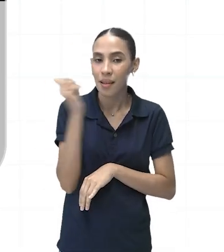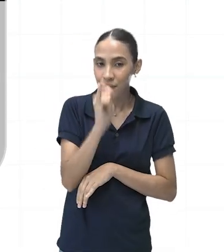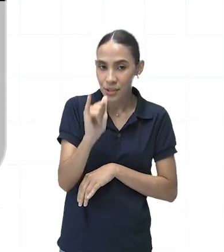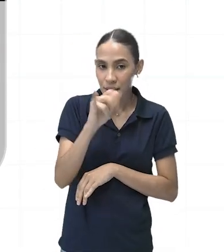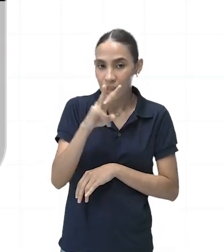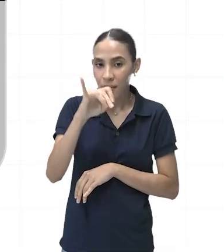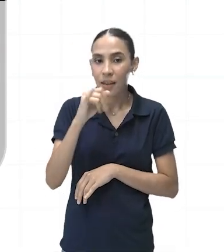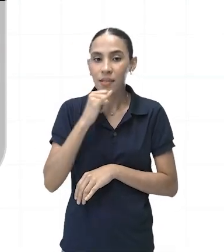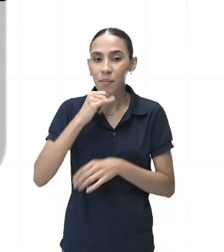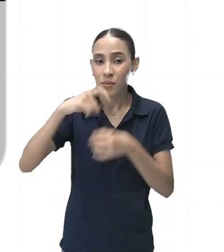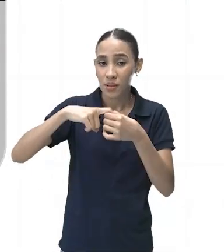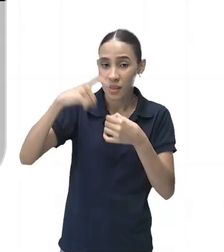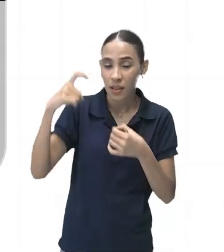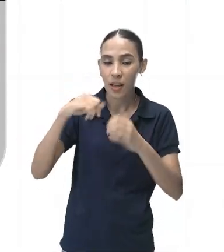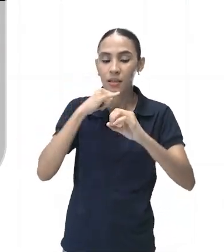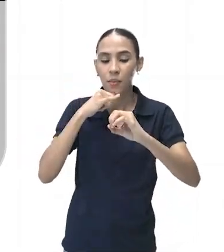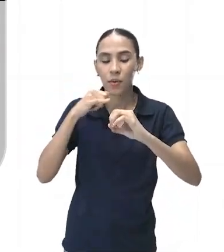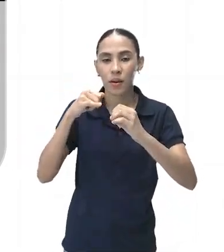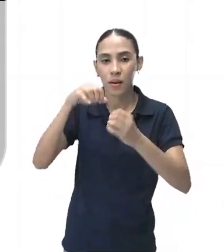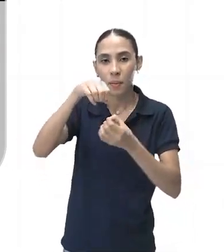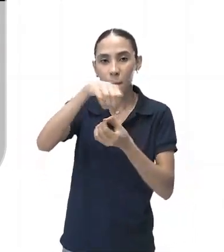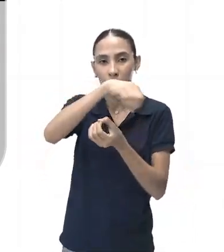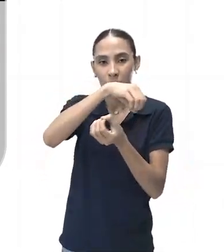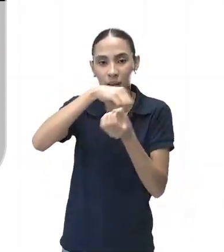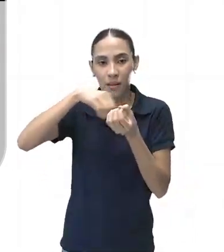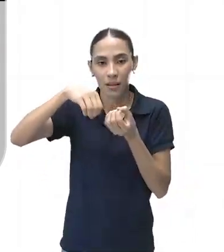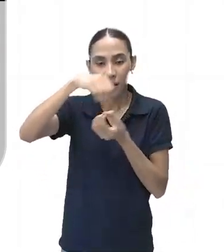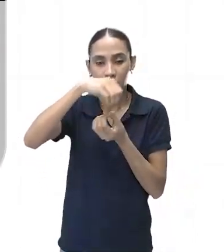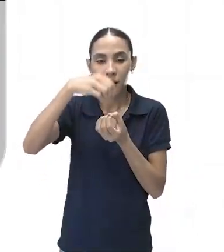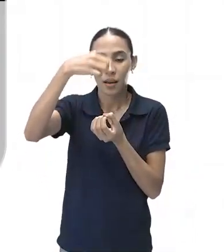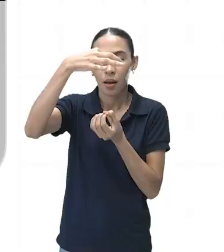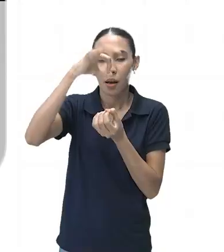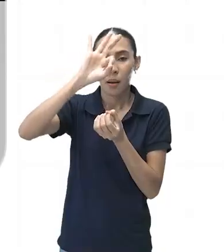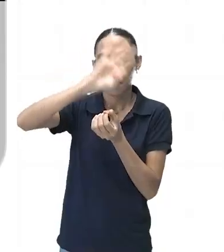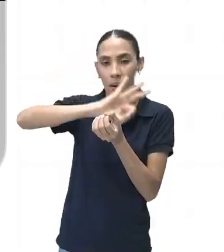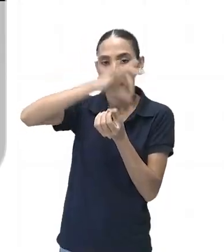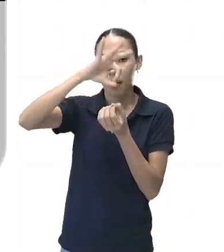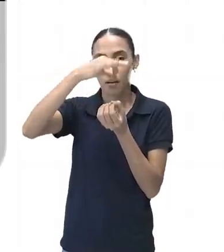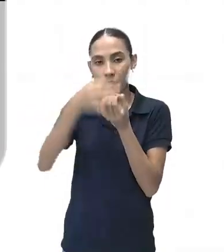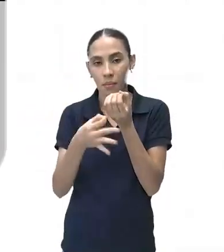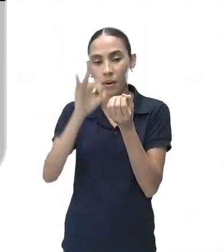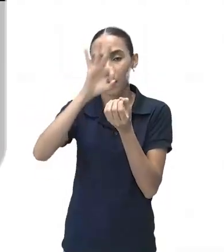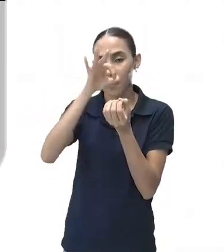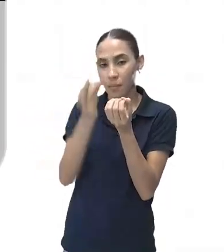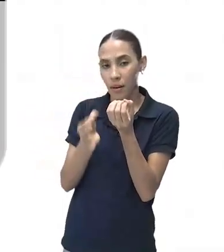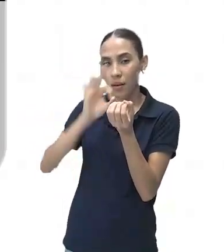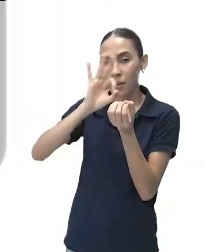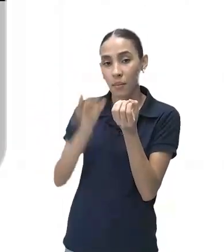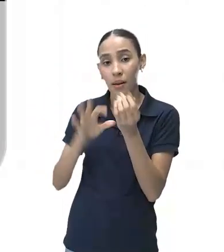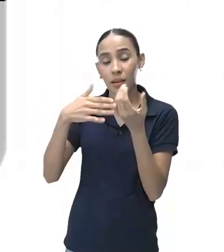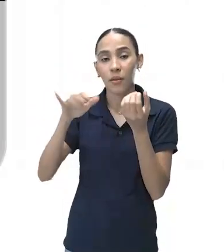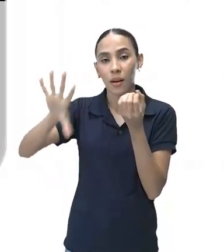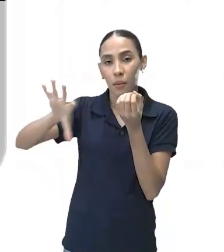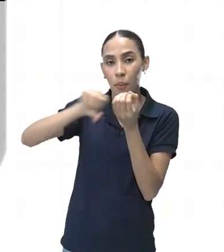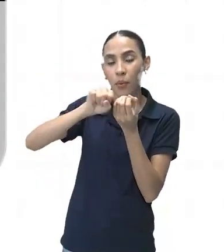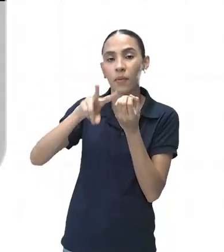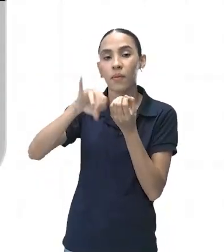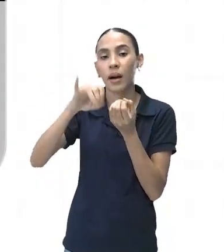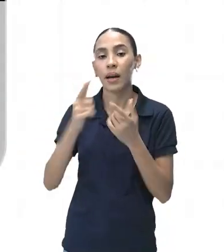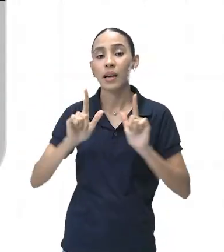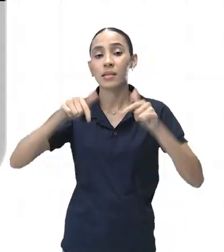estão saindo, então, do nosso planeta? Então, esse campo magnético, ele vai